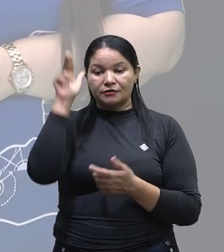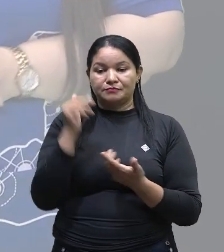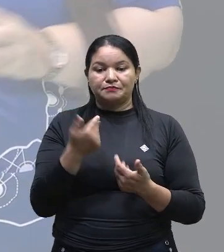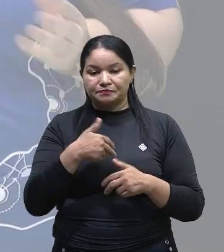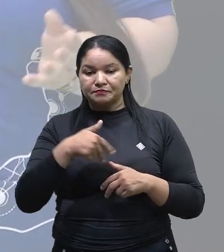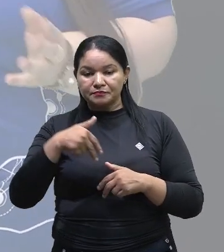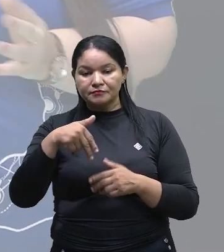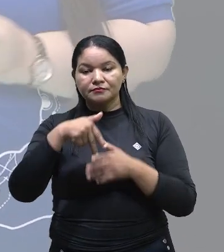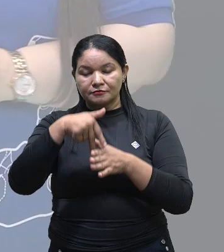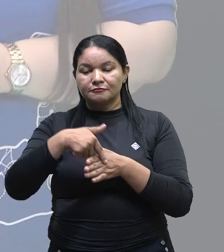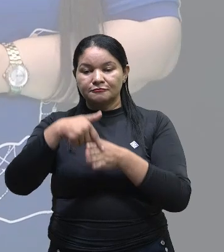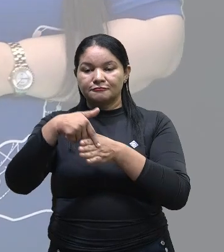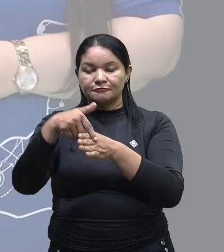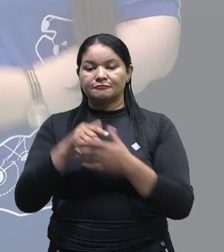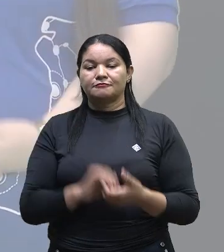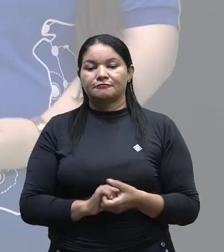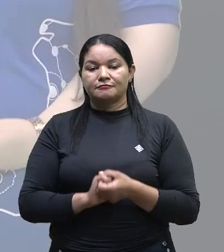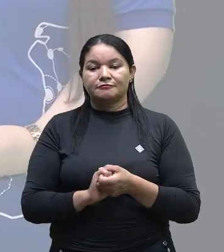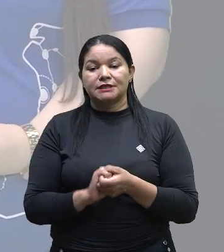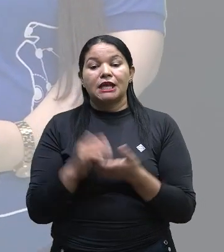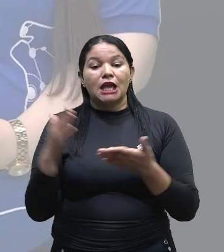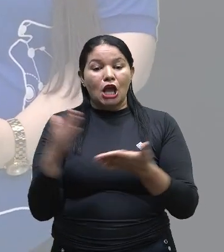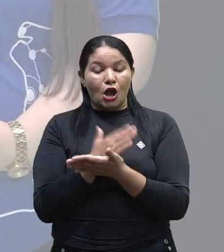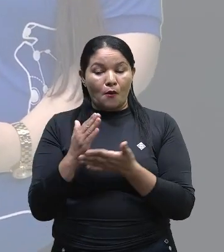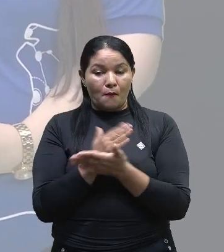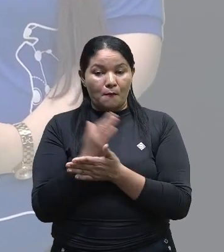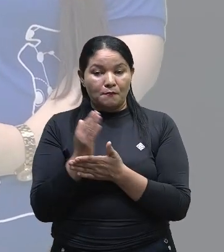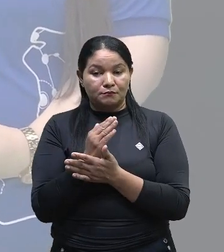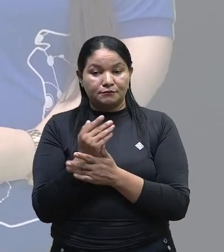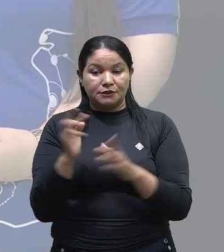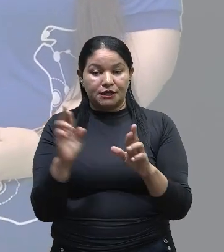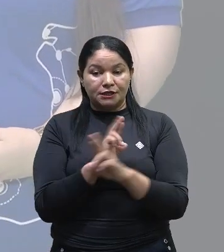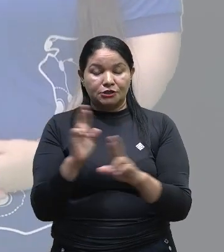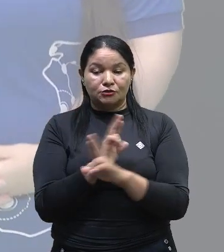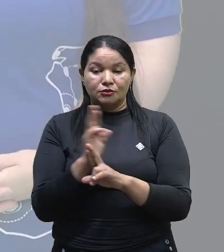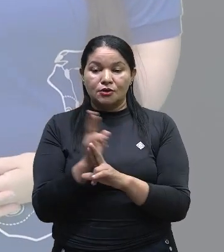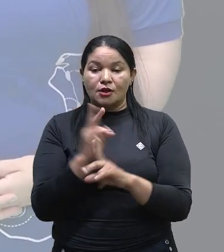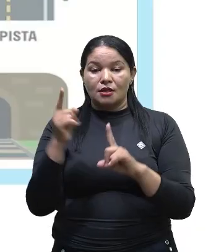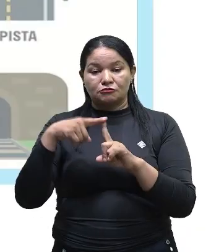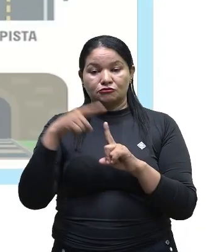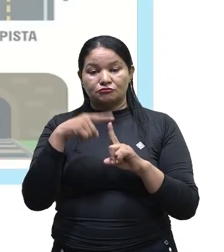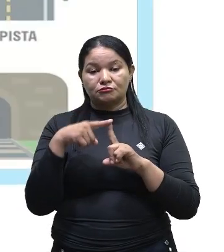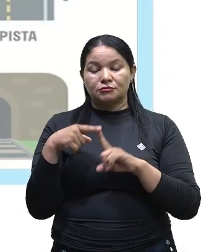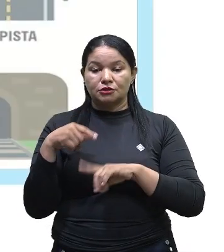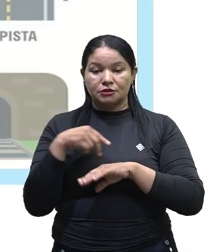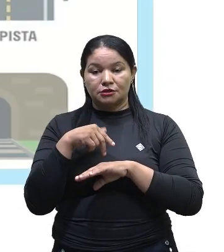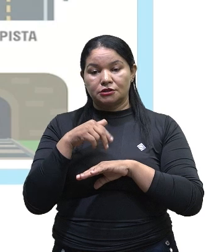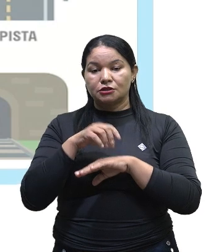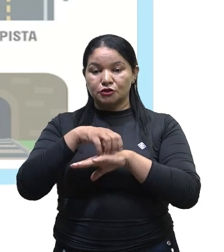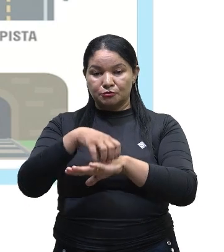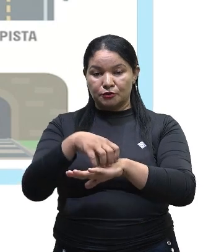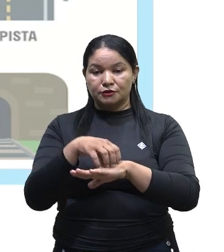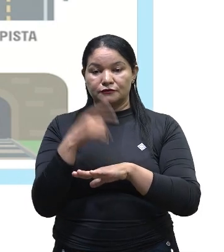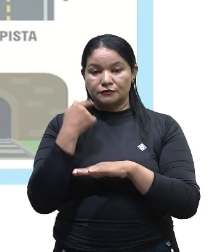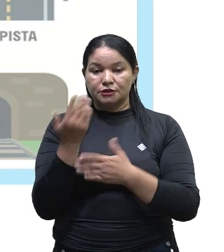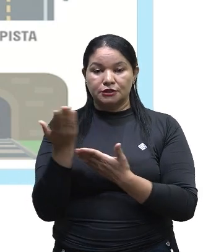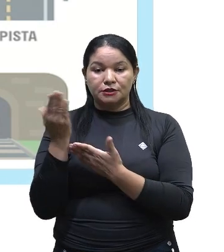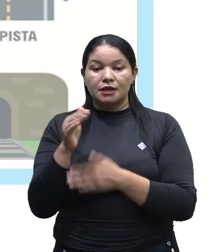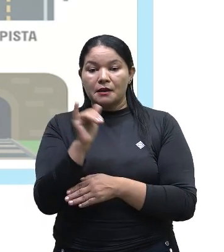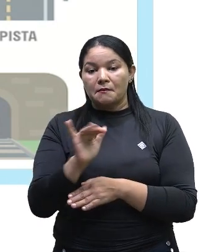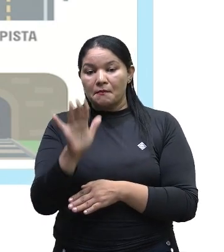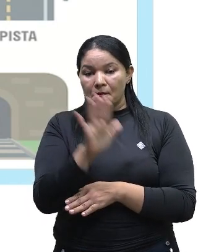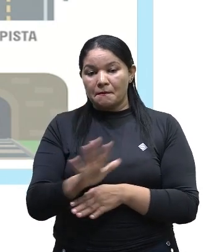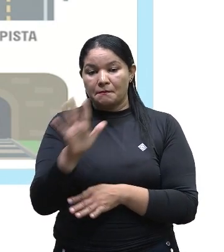visualizar alguns pontos relacionados ao meio de transporte. Então, observem aqui que nós temos